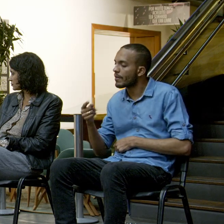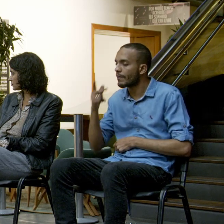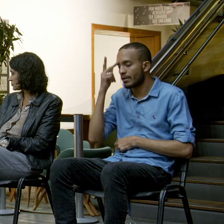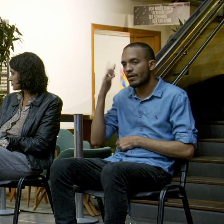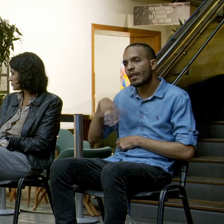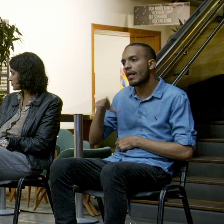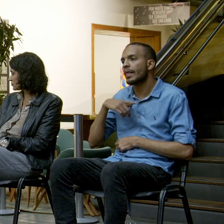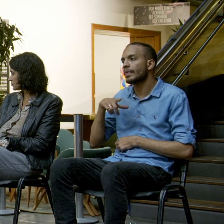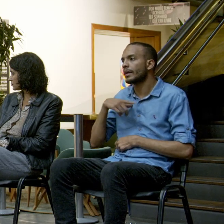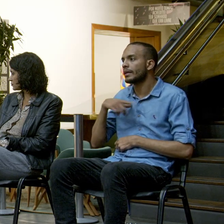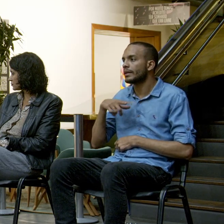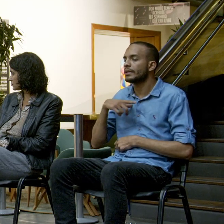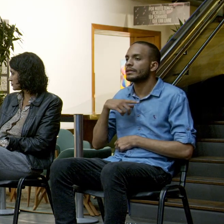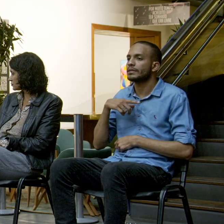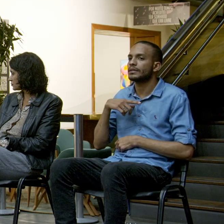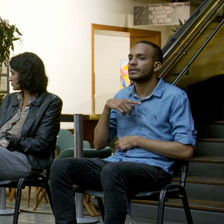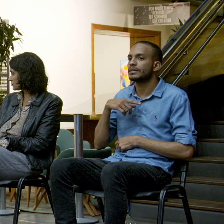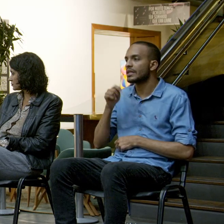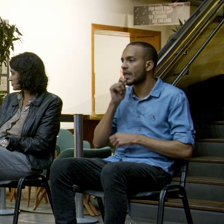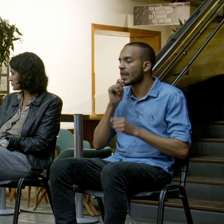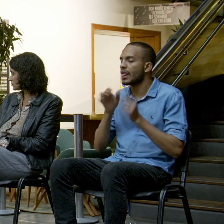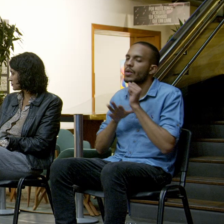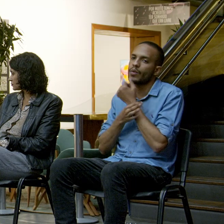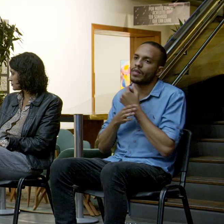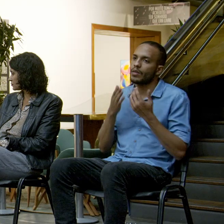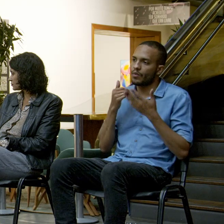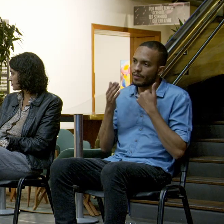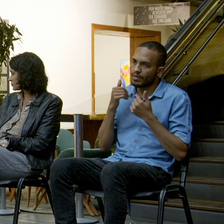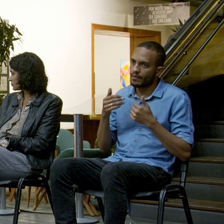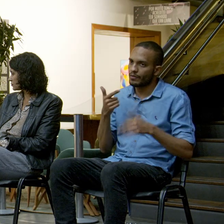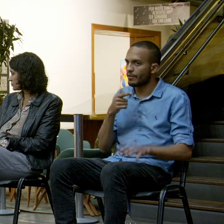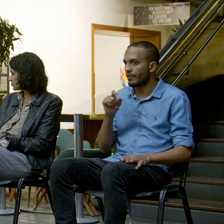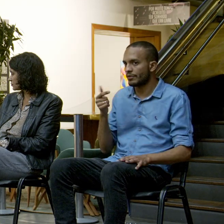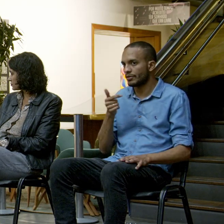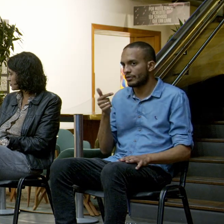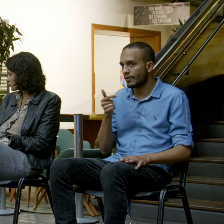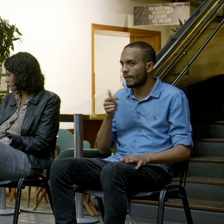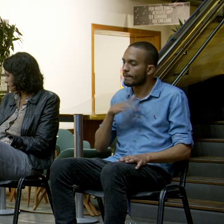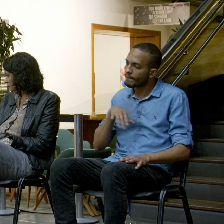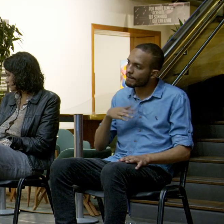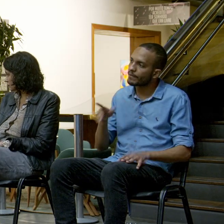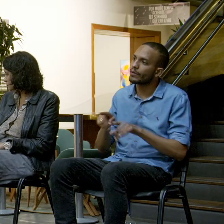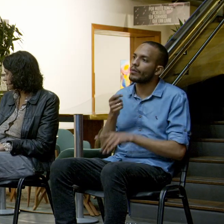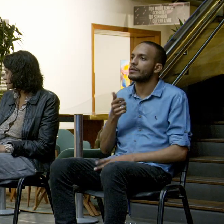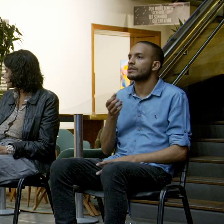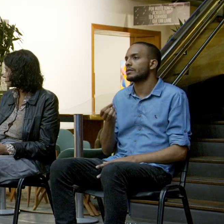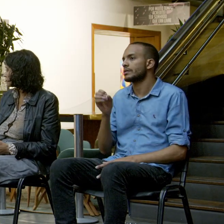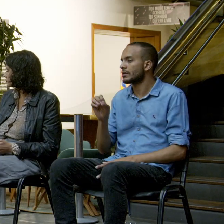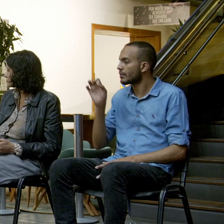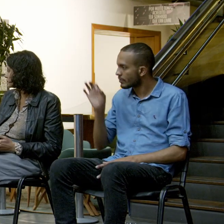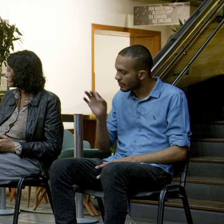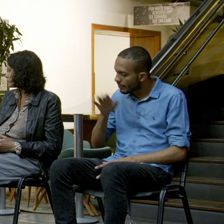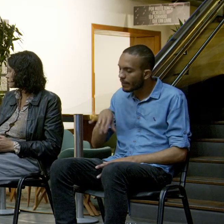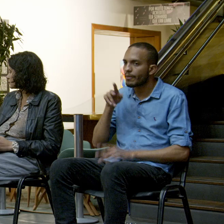algum grau de segurança alimentar, agora em 2022, número que corresponde a quase 60% da